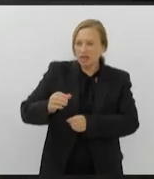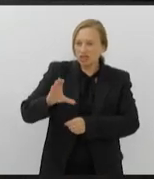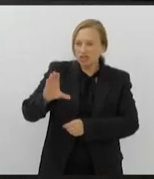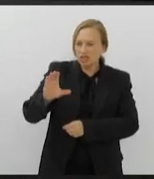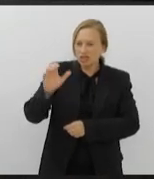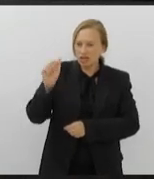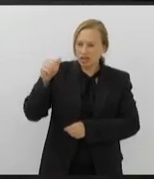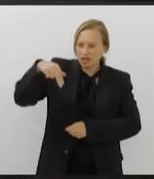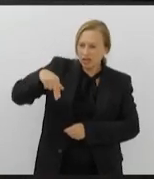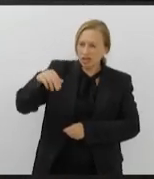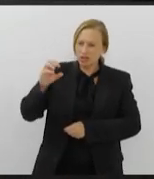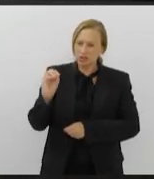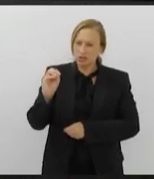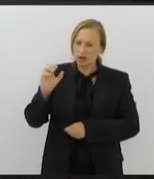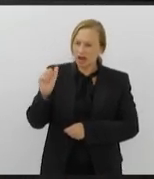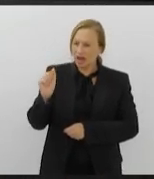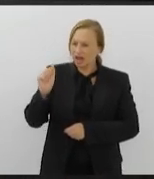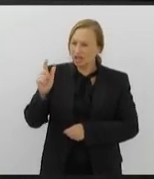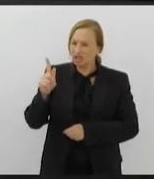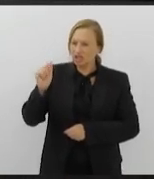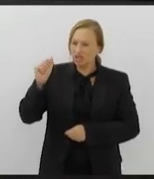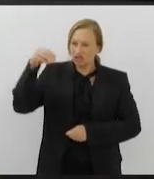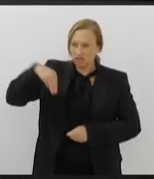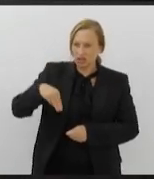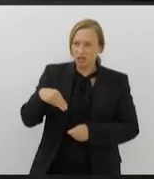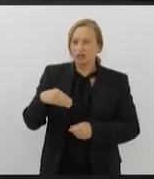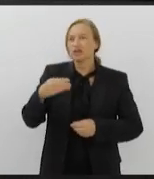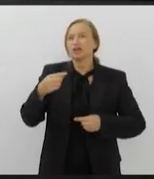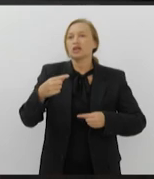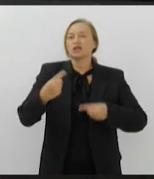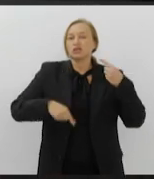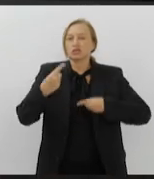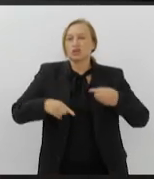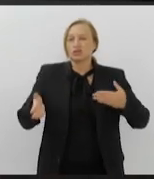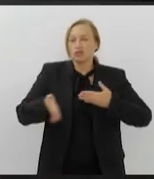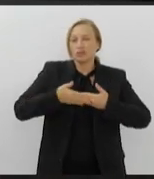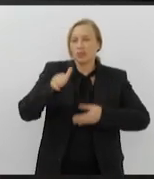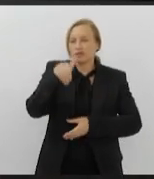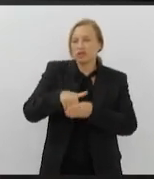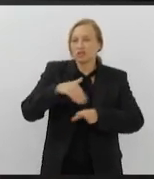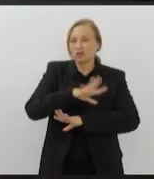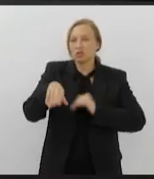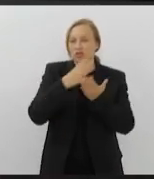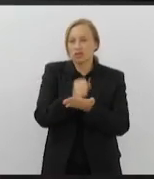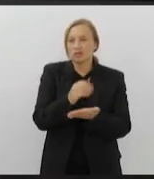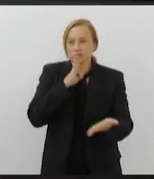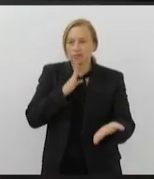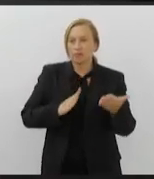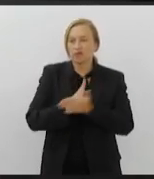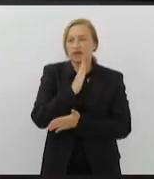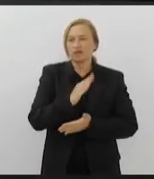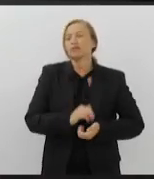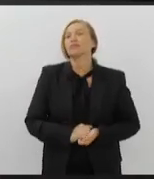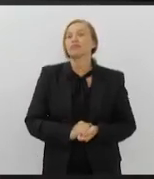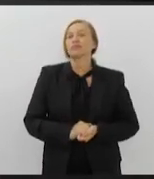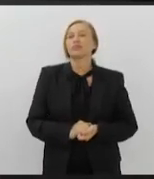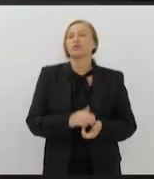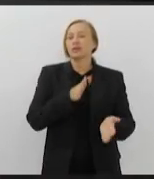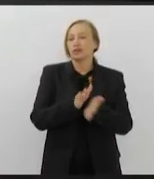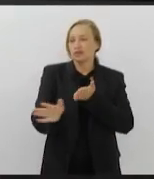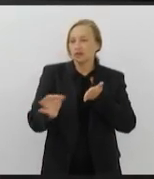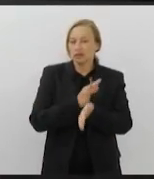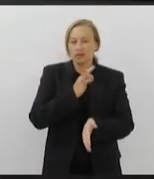Janeiro. Em discussão, não havendo quem queira discutir, encerrada a discussão. Em votação, senhores que aprovam, permaneçam como estão, aprovado, vai